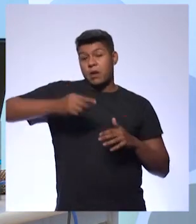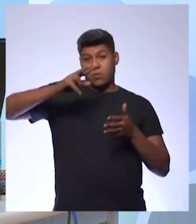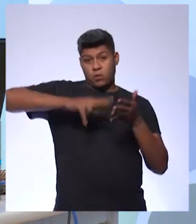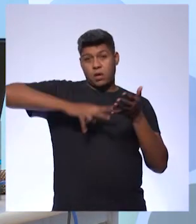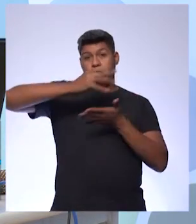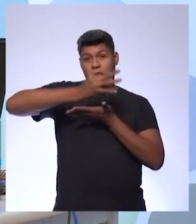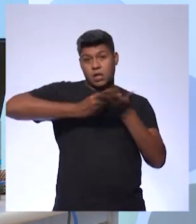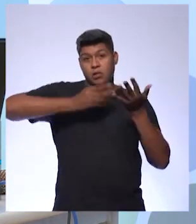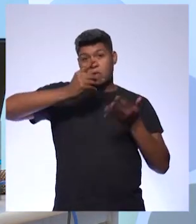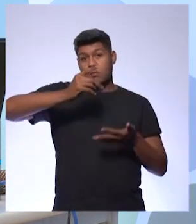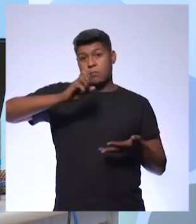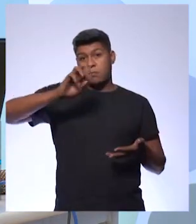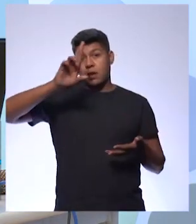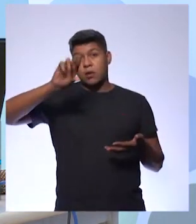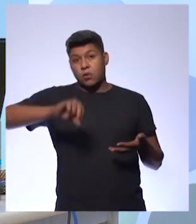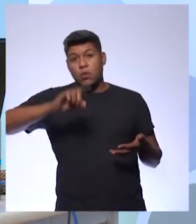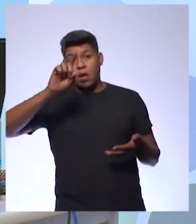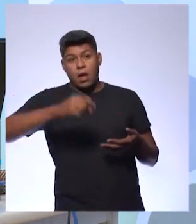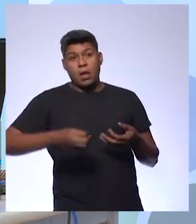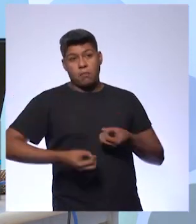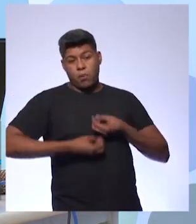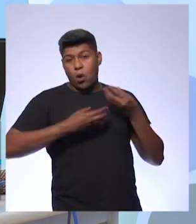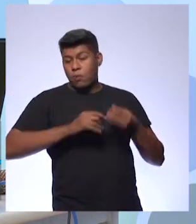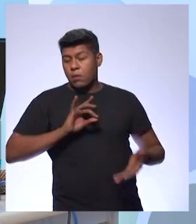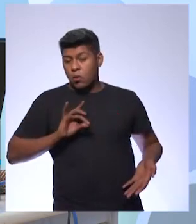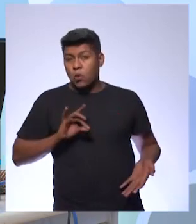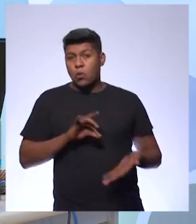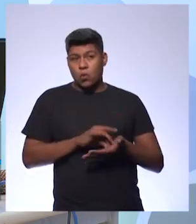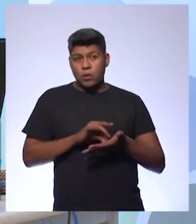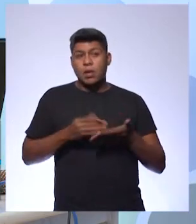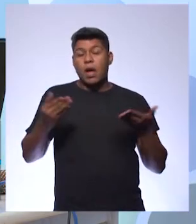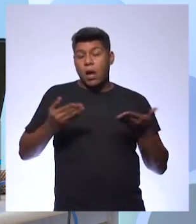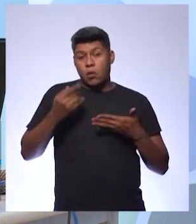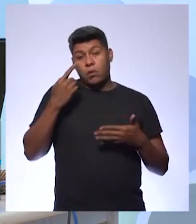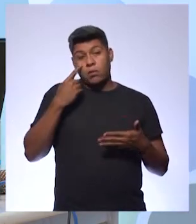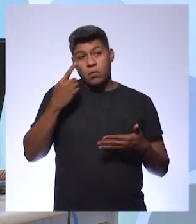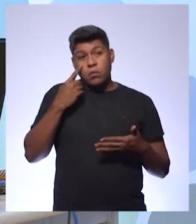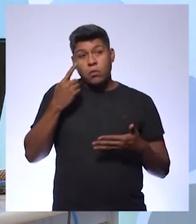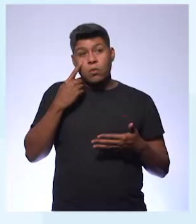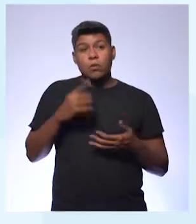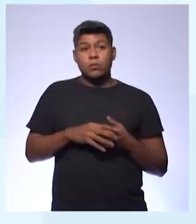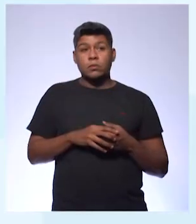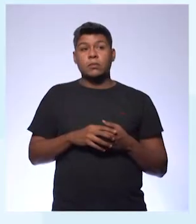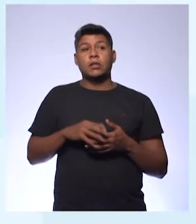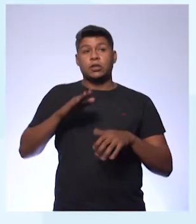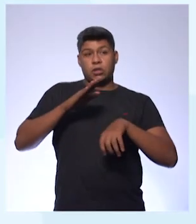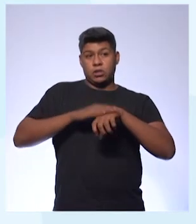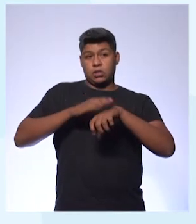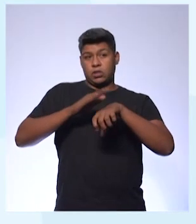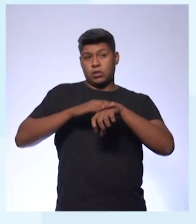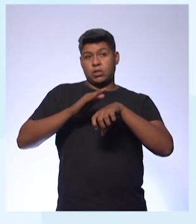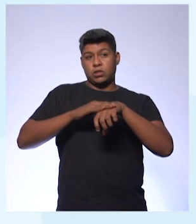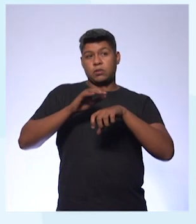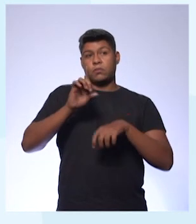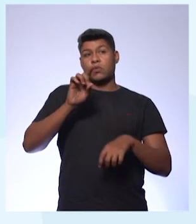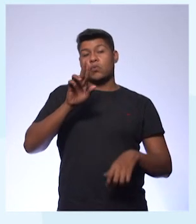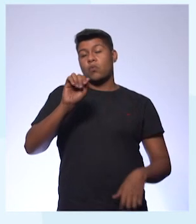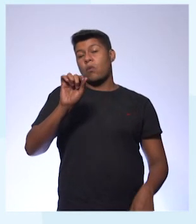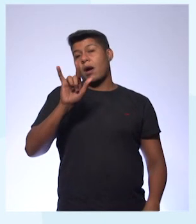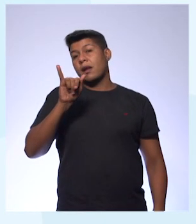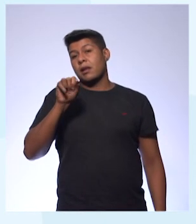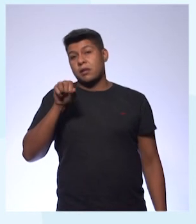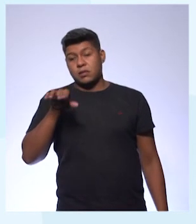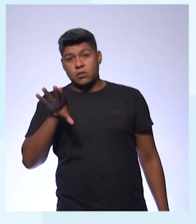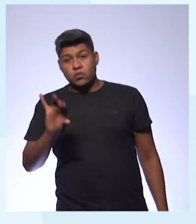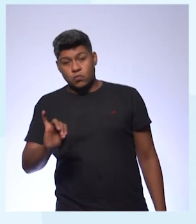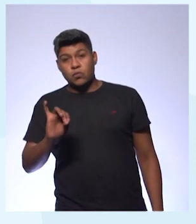da Escola Margarida, que era um poema concreto, vocês viram. Agora a gente vai ler um que se chama Dualismo e